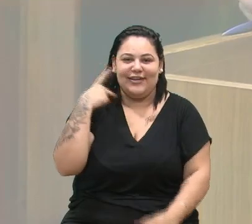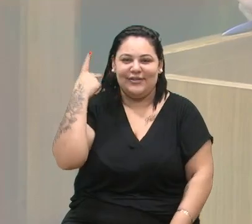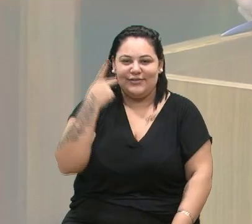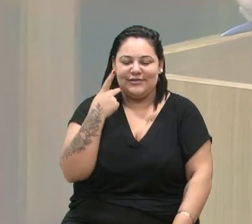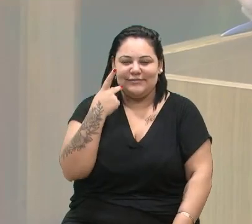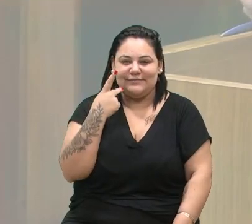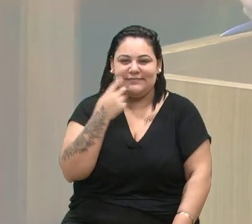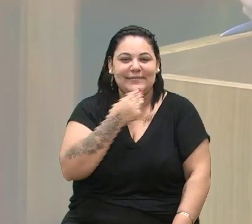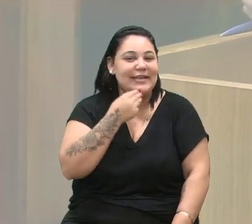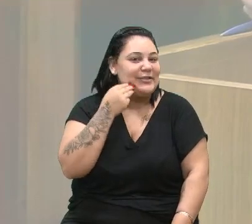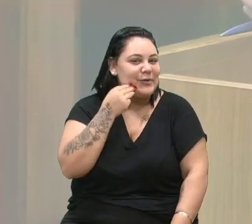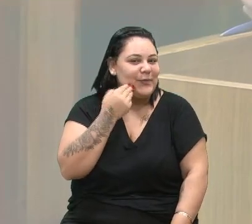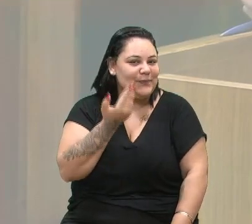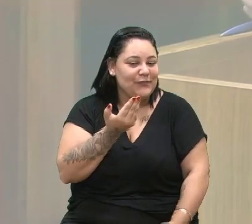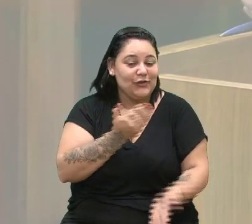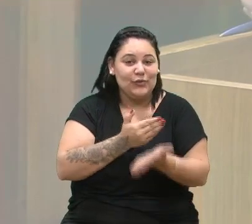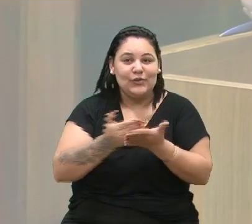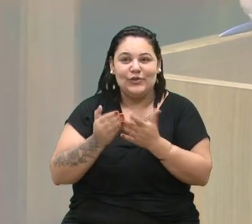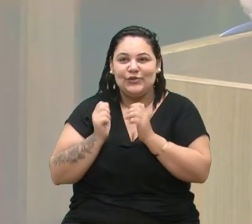trabalho.